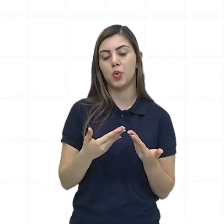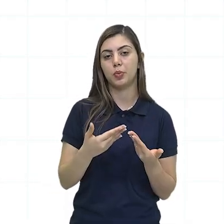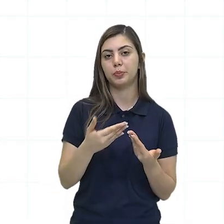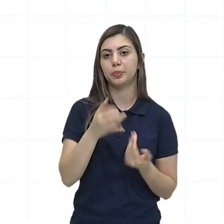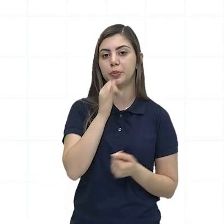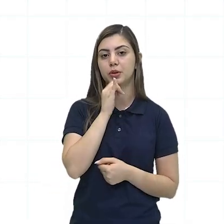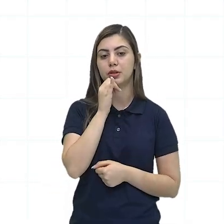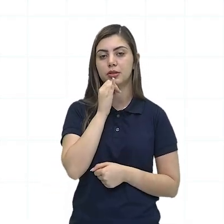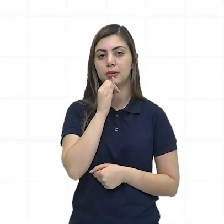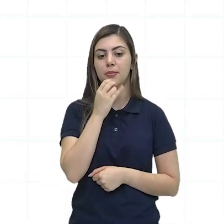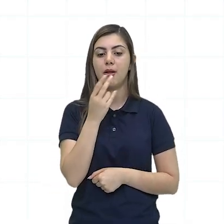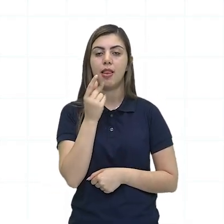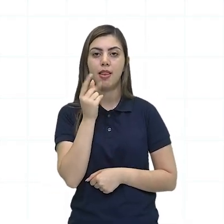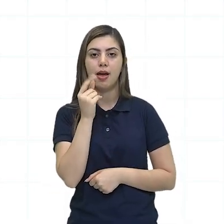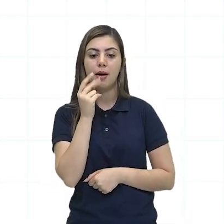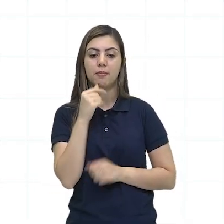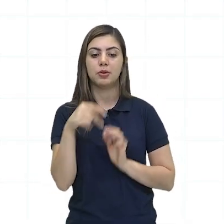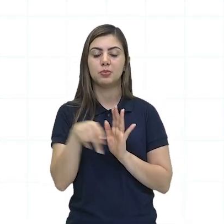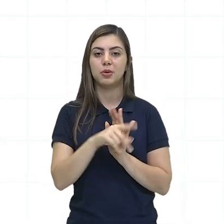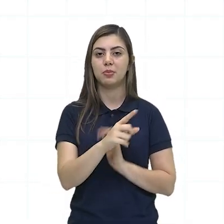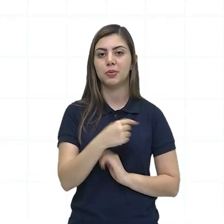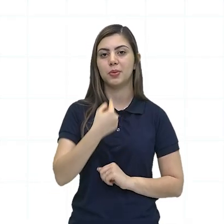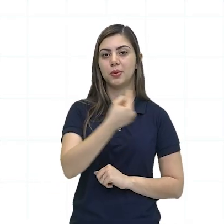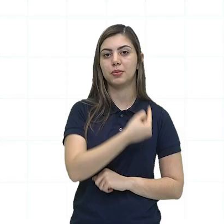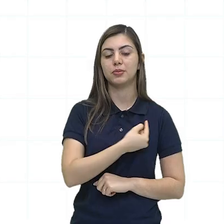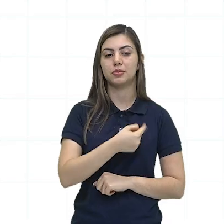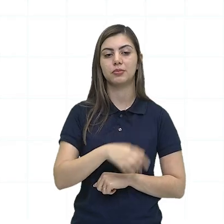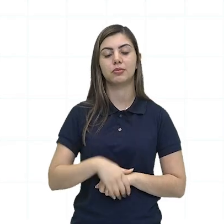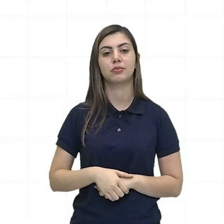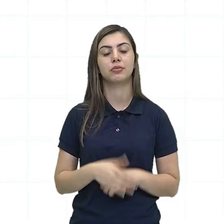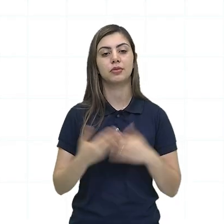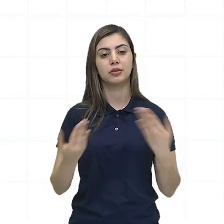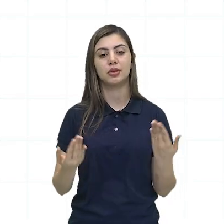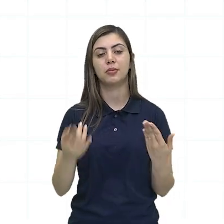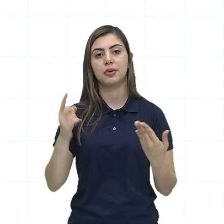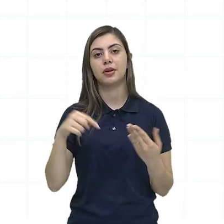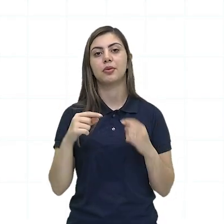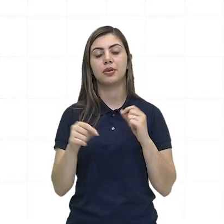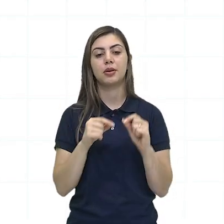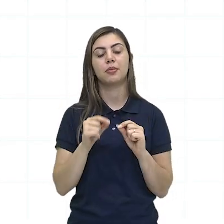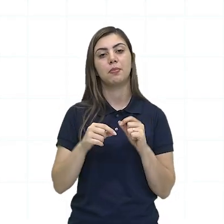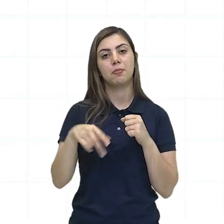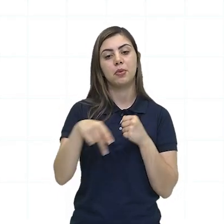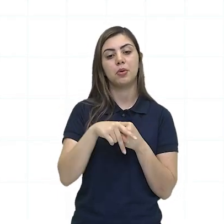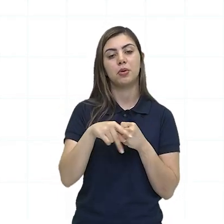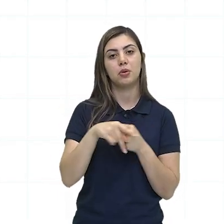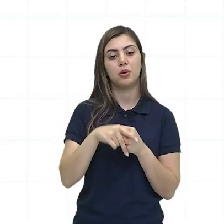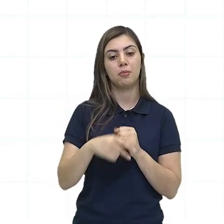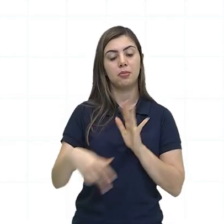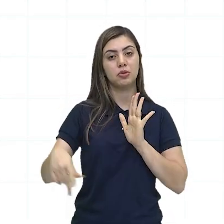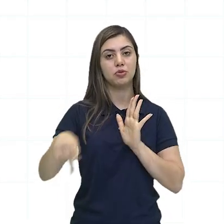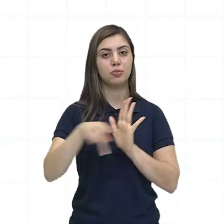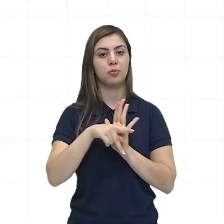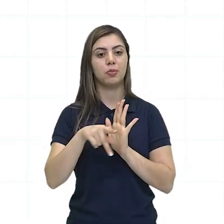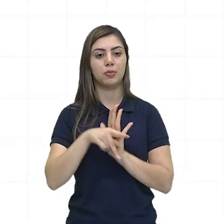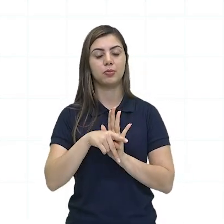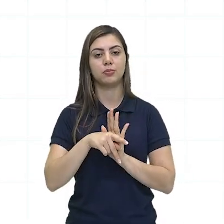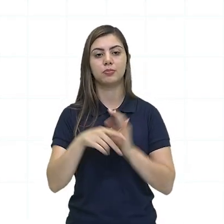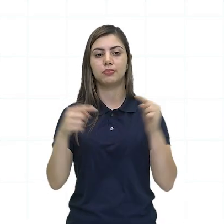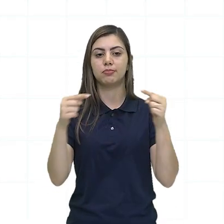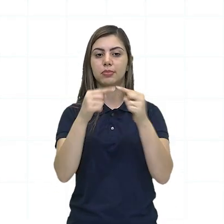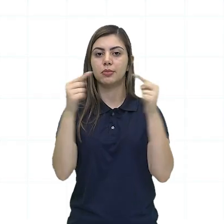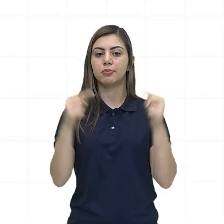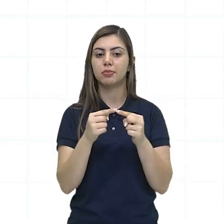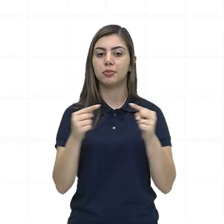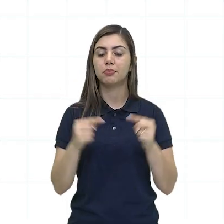o nosso lápis, né? Então, esses são os pronomes adjetivos aí possessivos para indicar posse. E nós